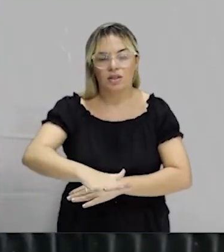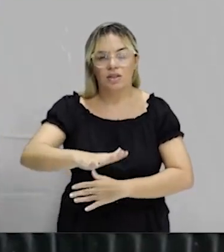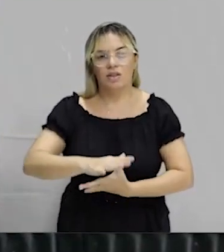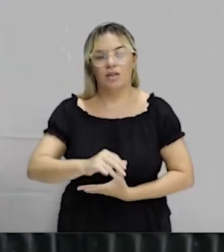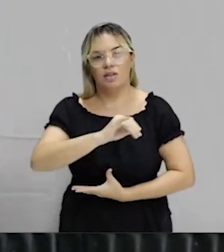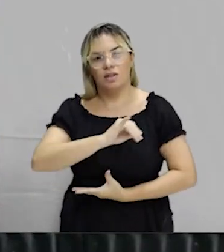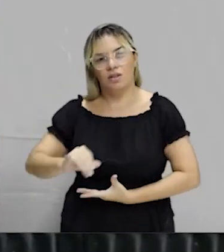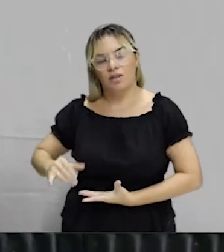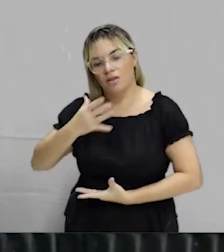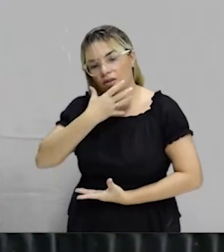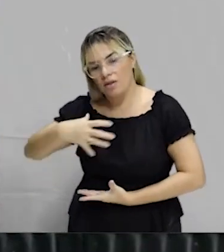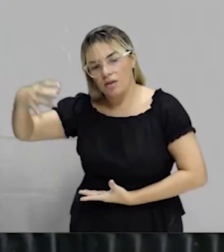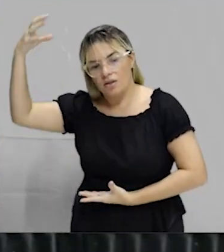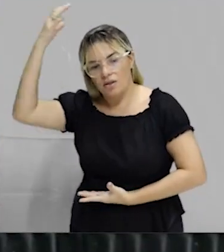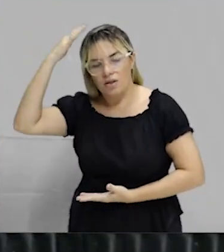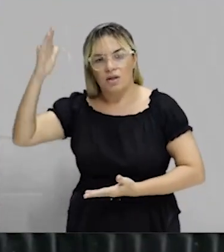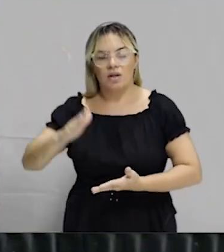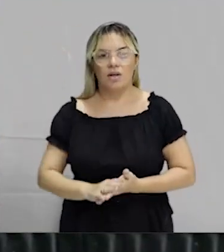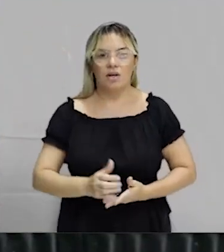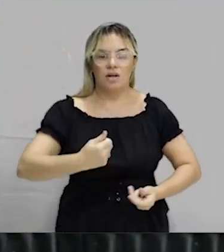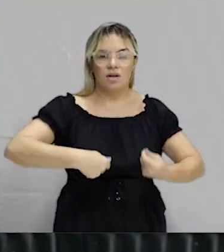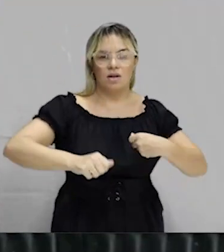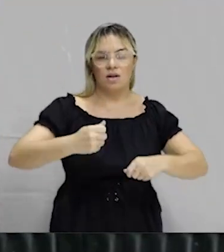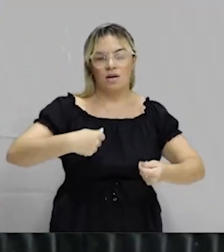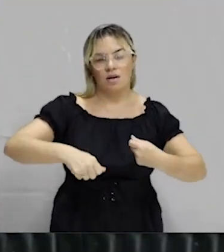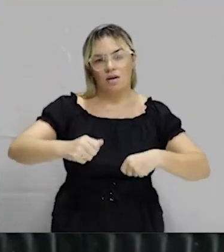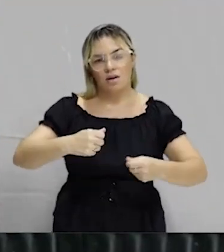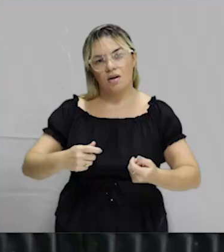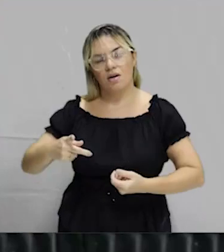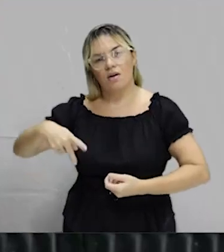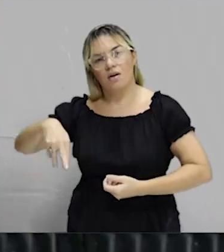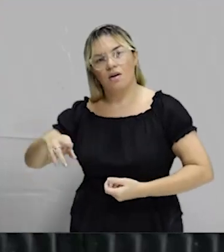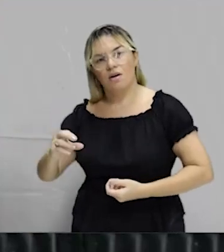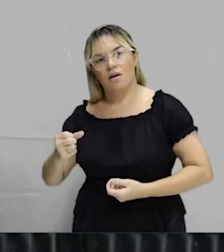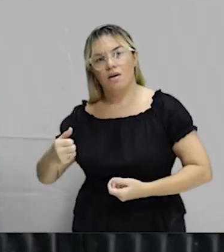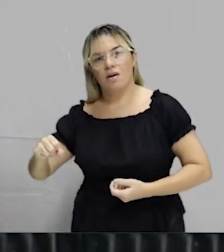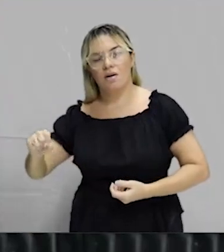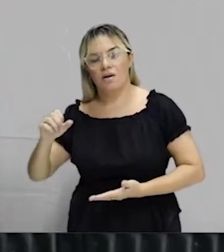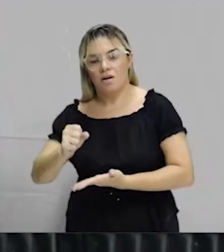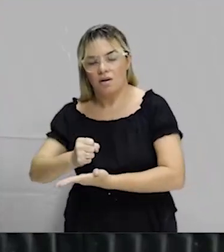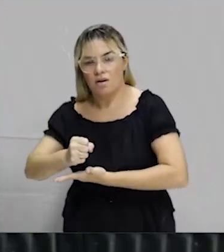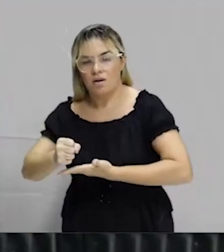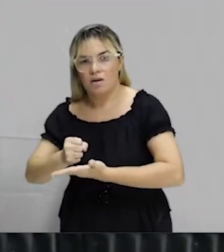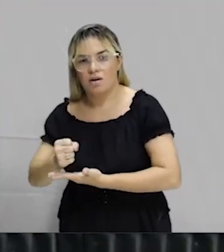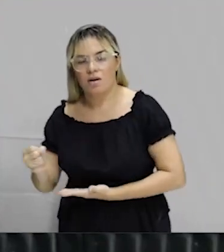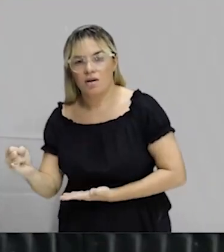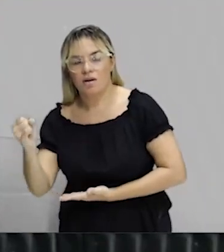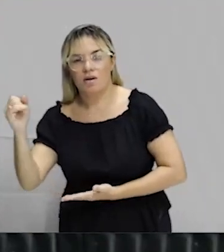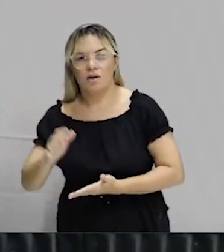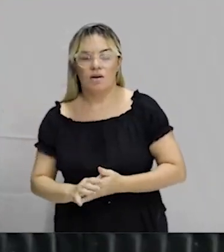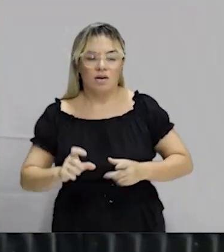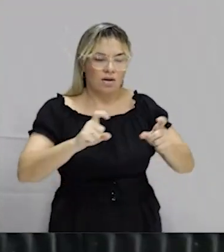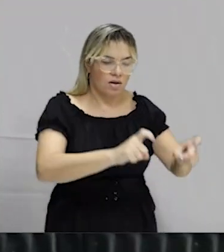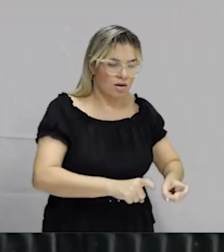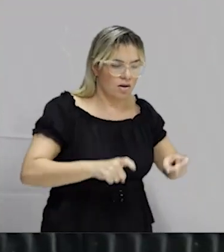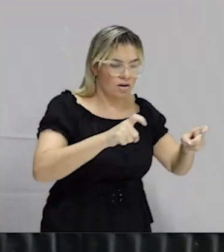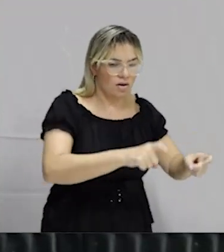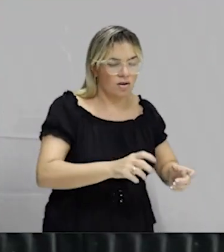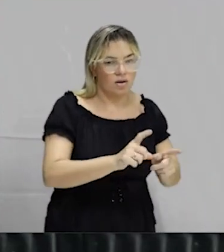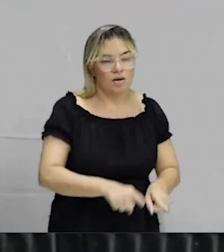da economia dos persas, a base econômica deles era a agricultura e o